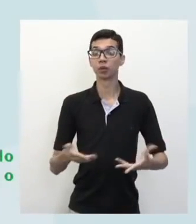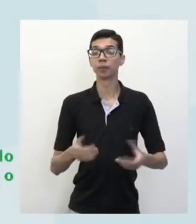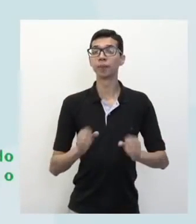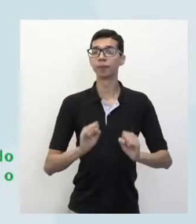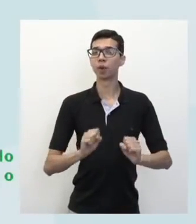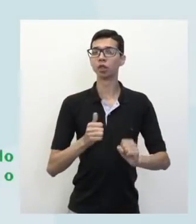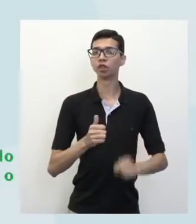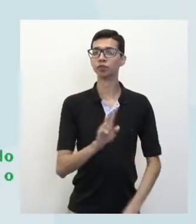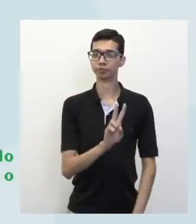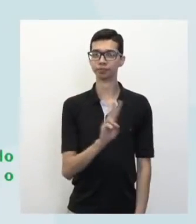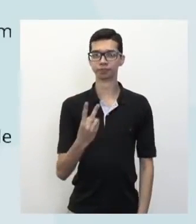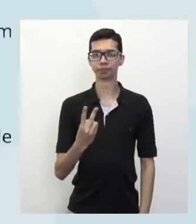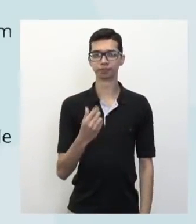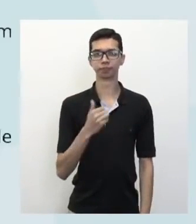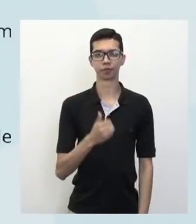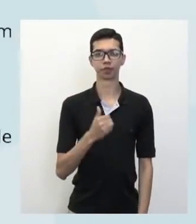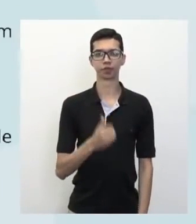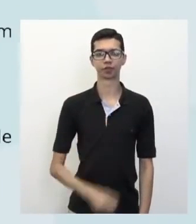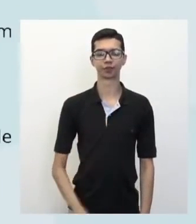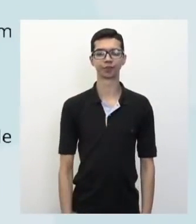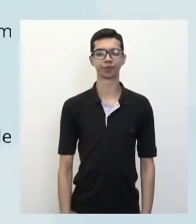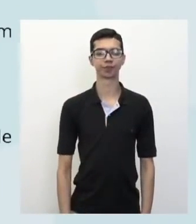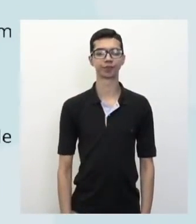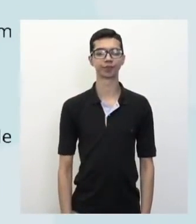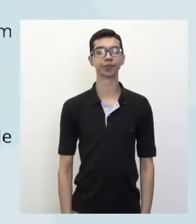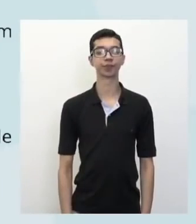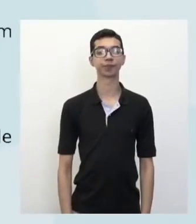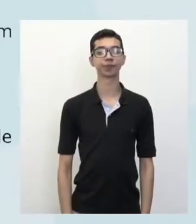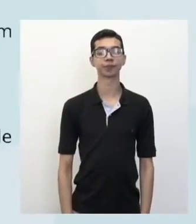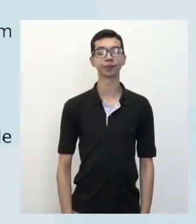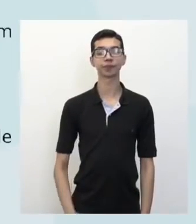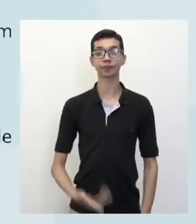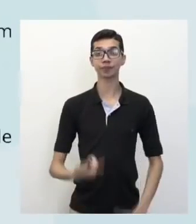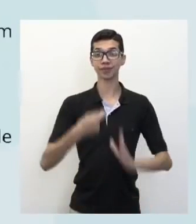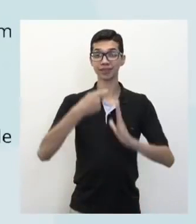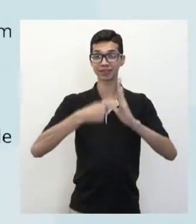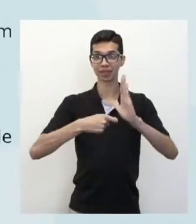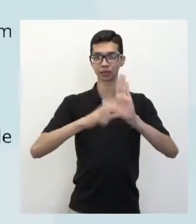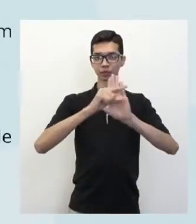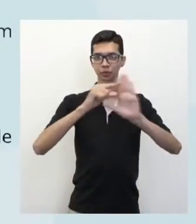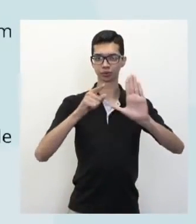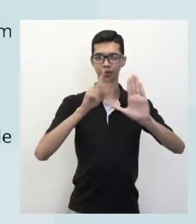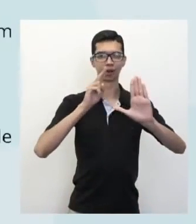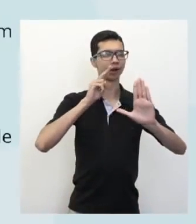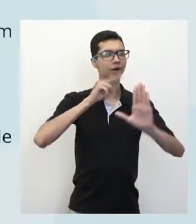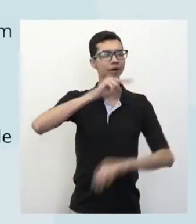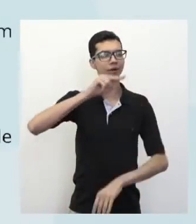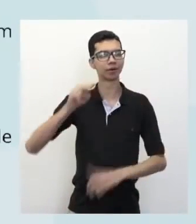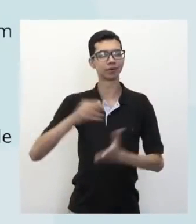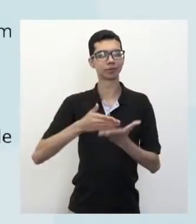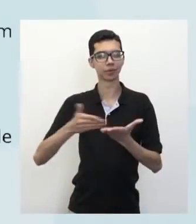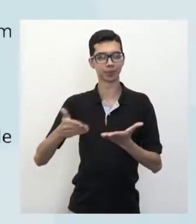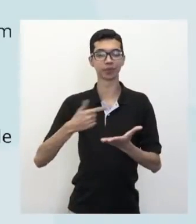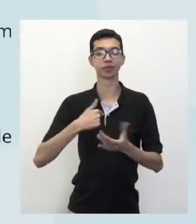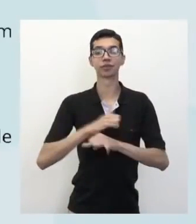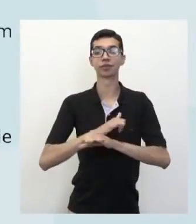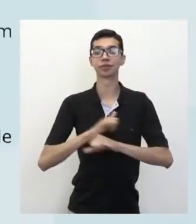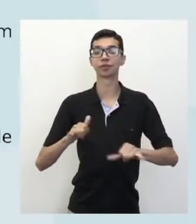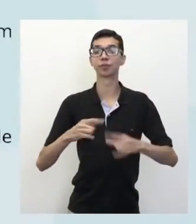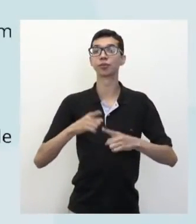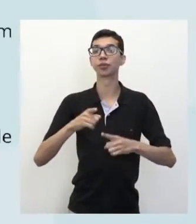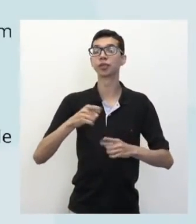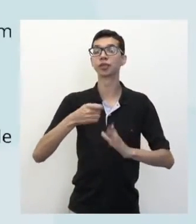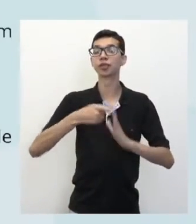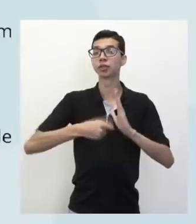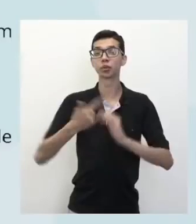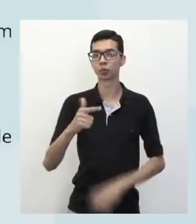o próximo slide. Pode colocar o próximo. Ó, leia o primeiro parágrafo do texto, e aí eu coloco para vocês, porque vocês estavam sem o texto, e responda.